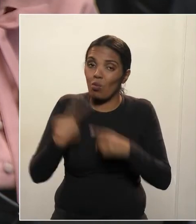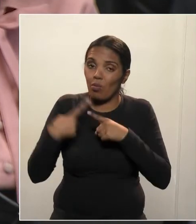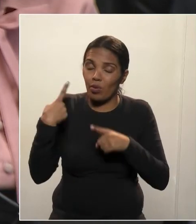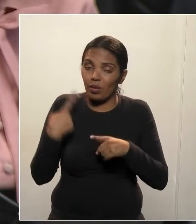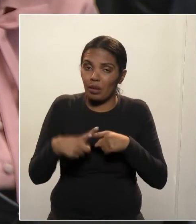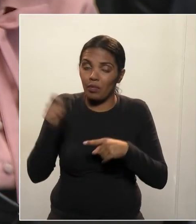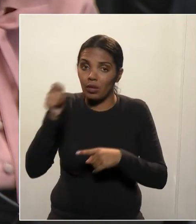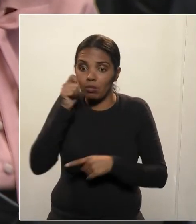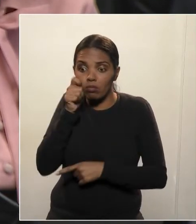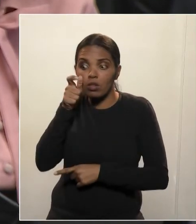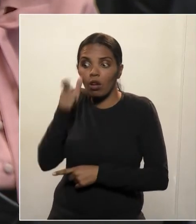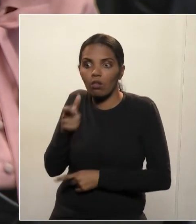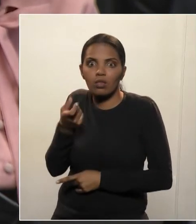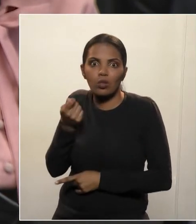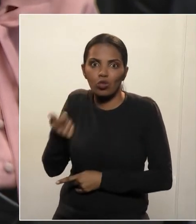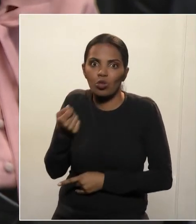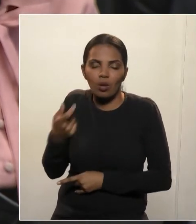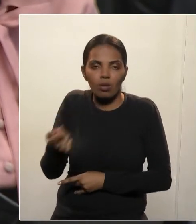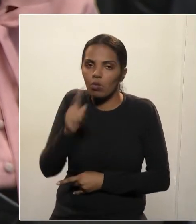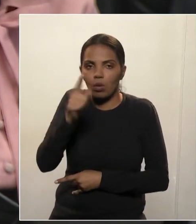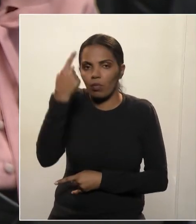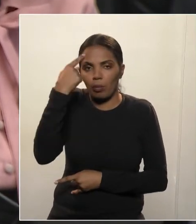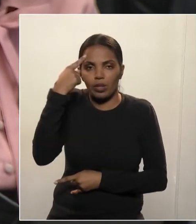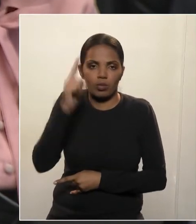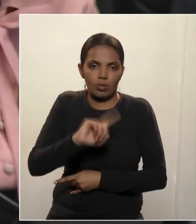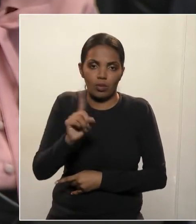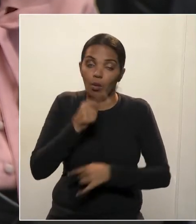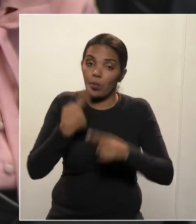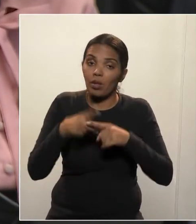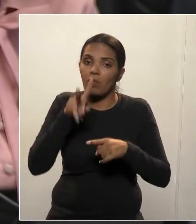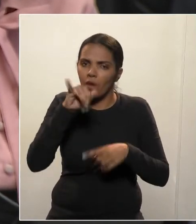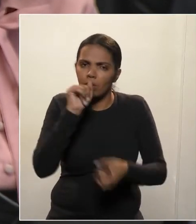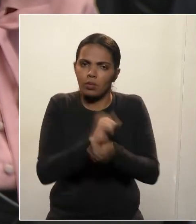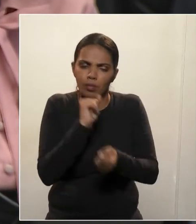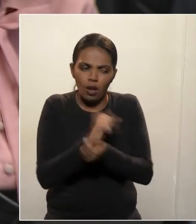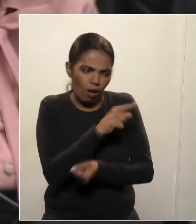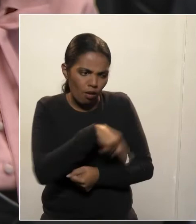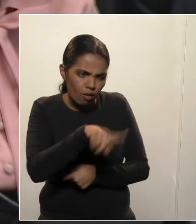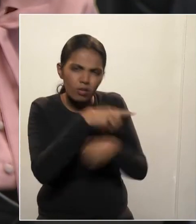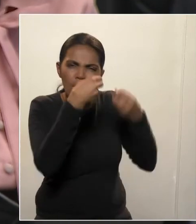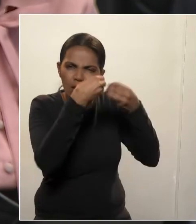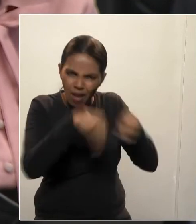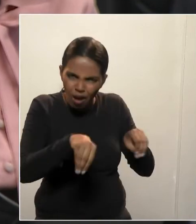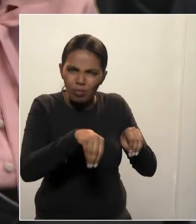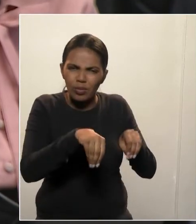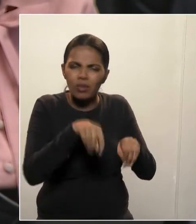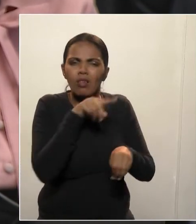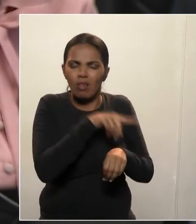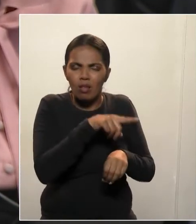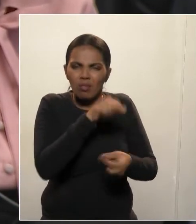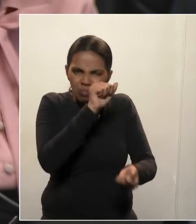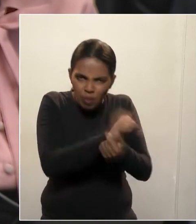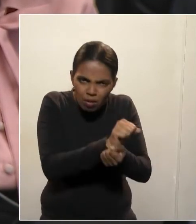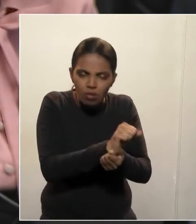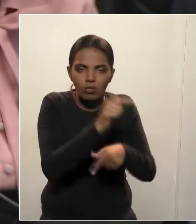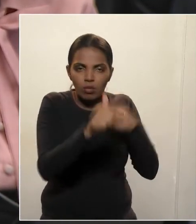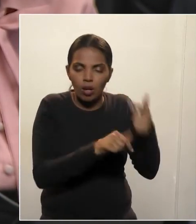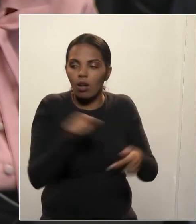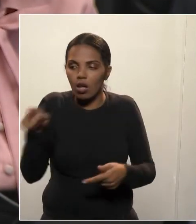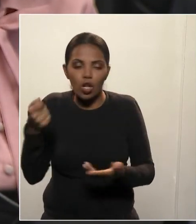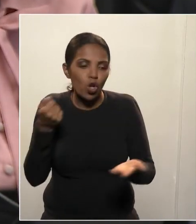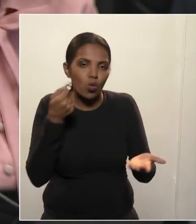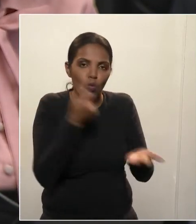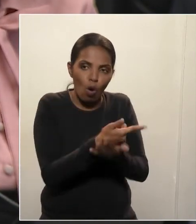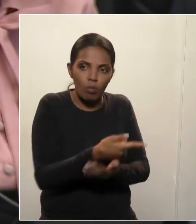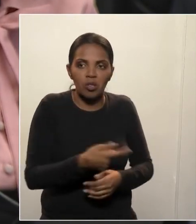racionalidade. Ao contrário, muitos vão esperar que os pequenos e médios quebrem para comprar preço de banana e depois ficar mais rico do que já são. Parabéns